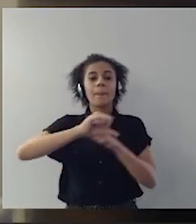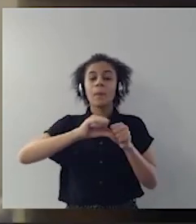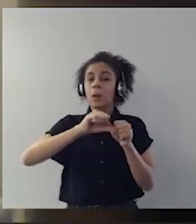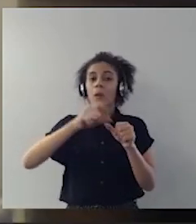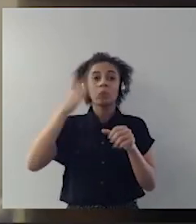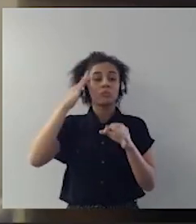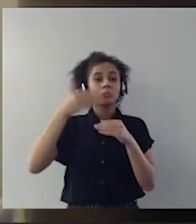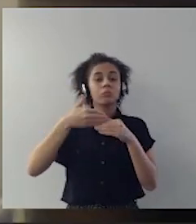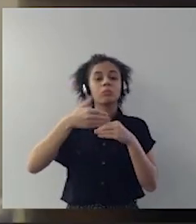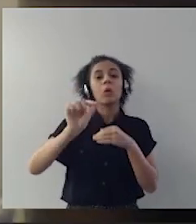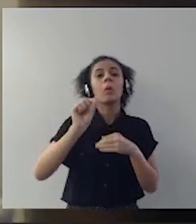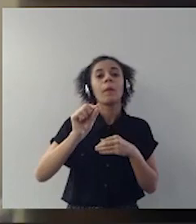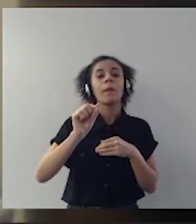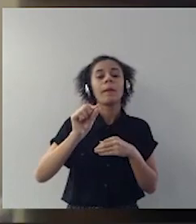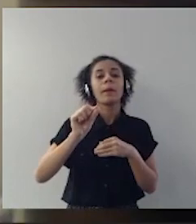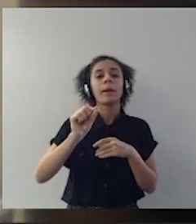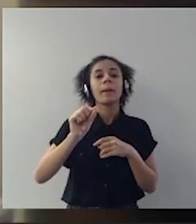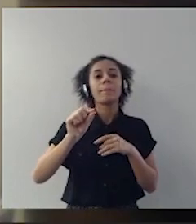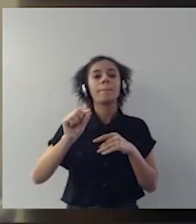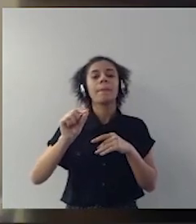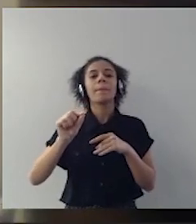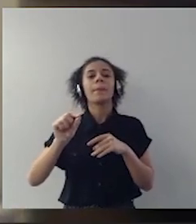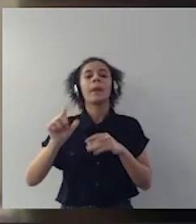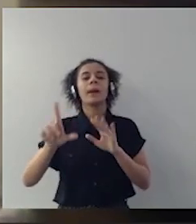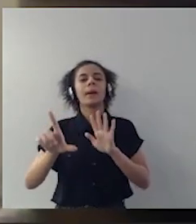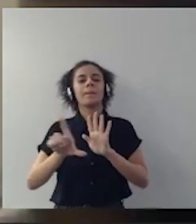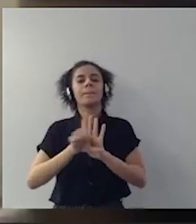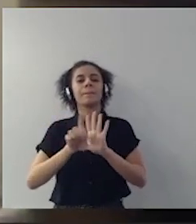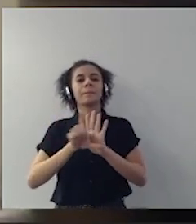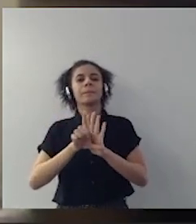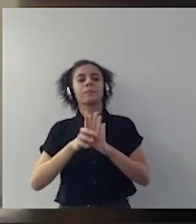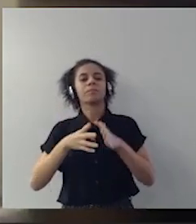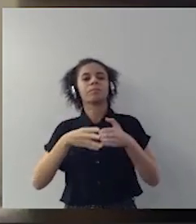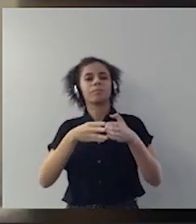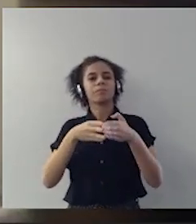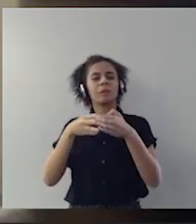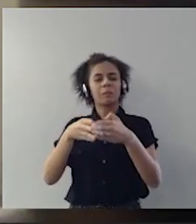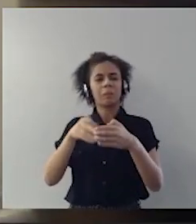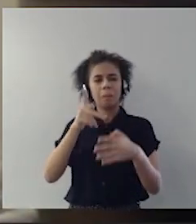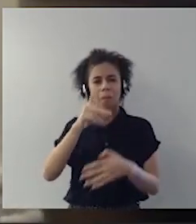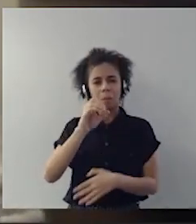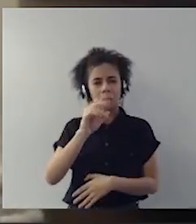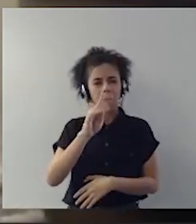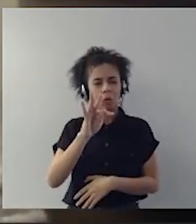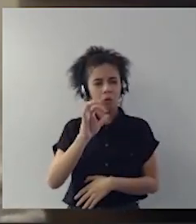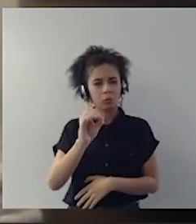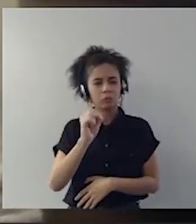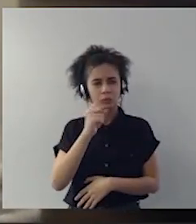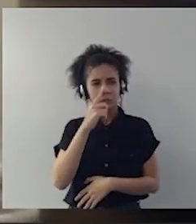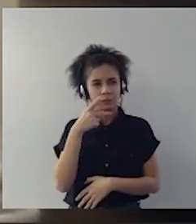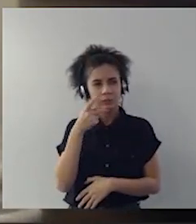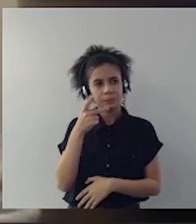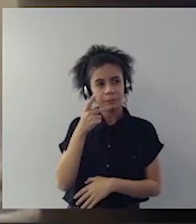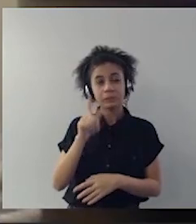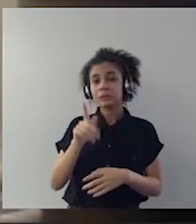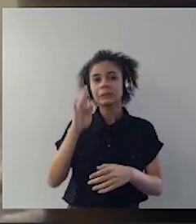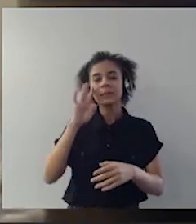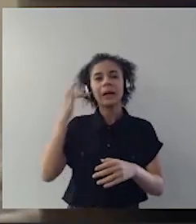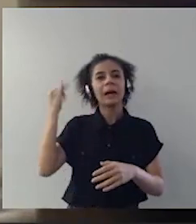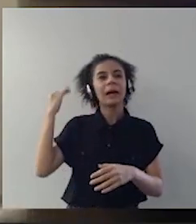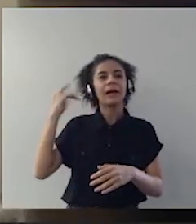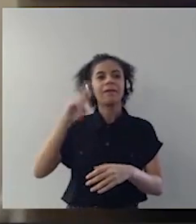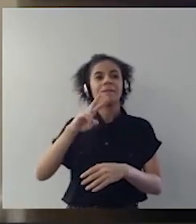prazo, dispositivos da lei dos portos, né, alterando regimes específicos, sem determinar que aquilo teria uma